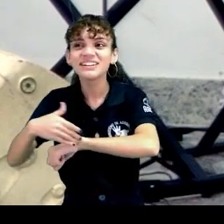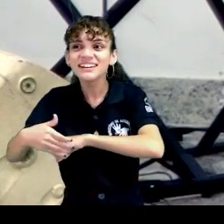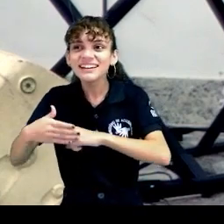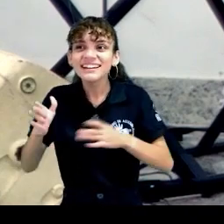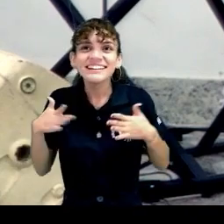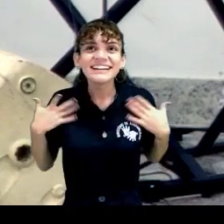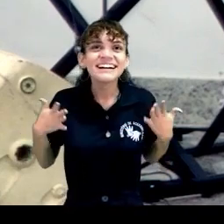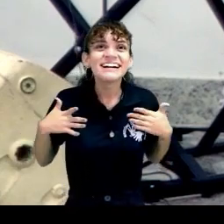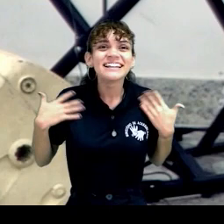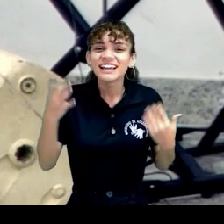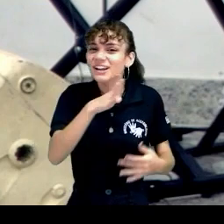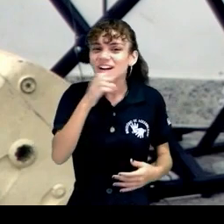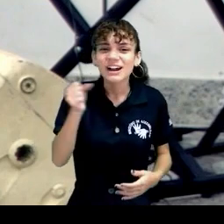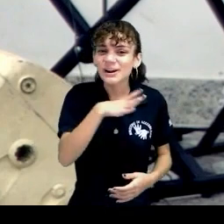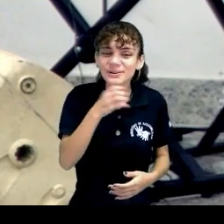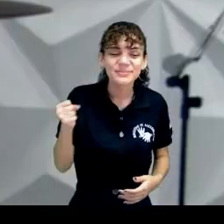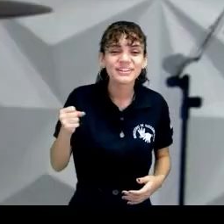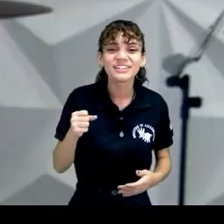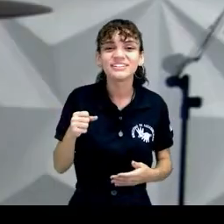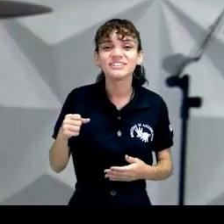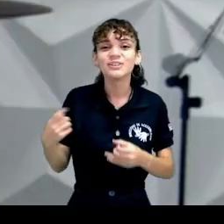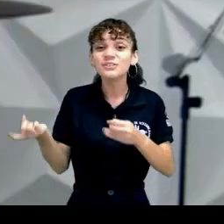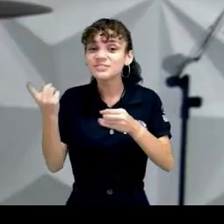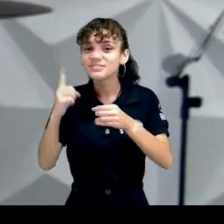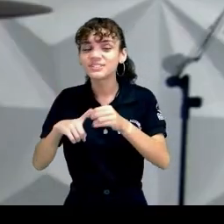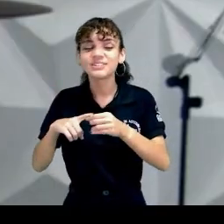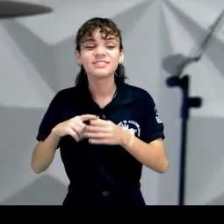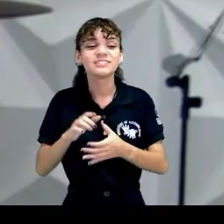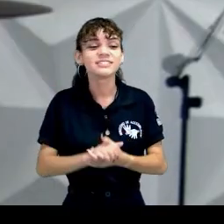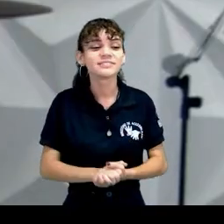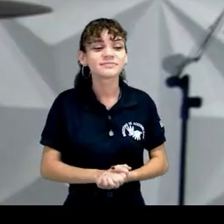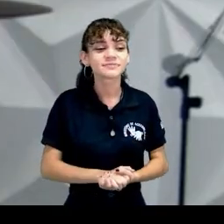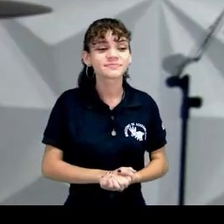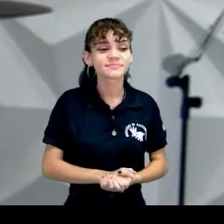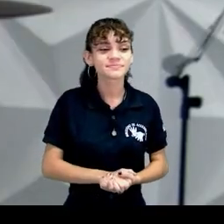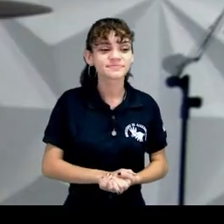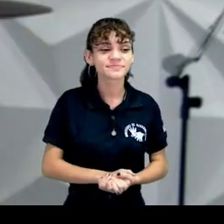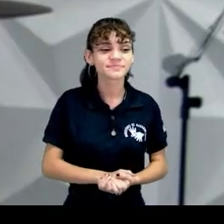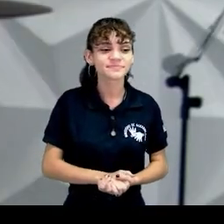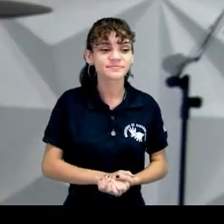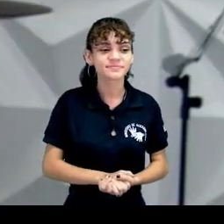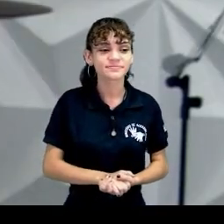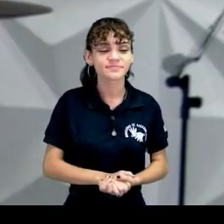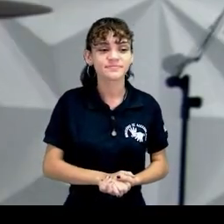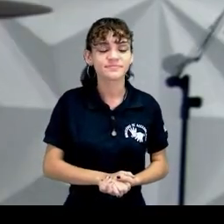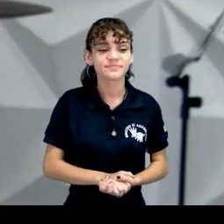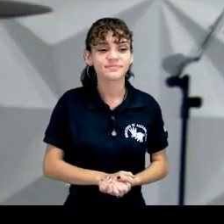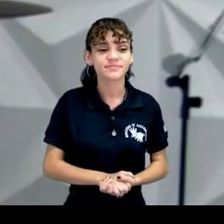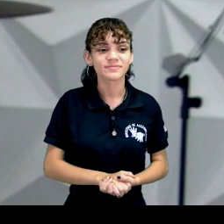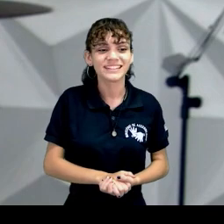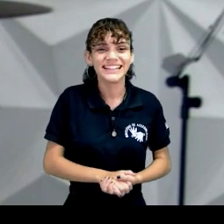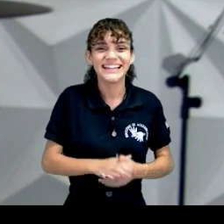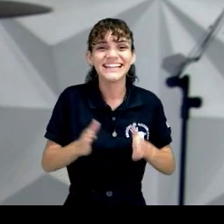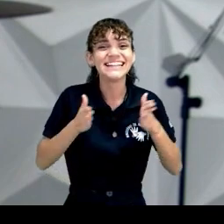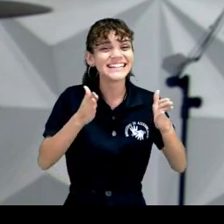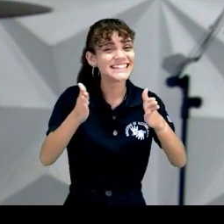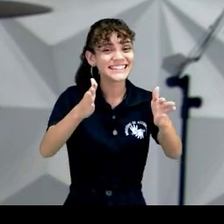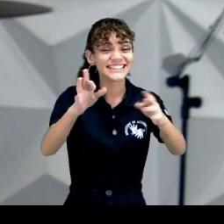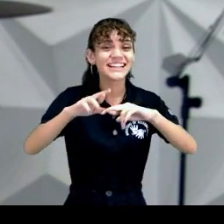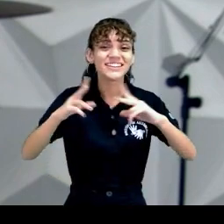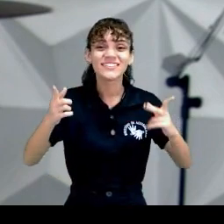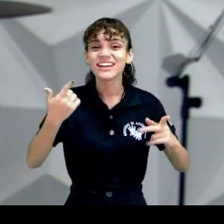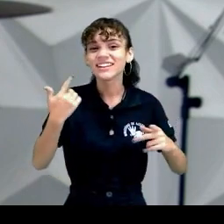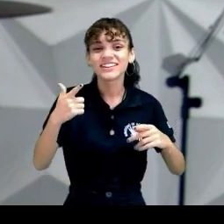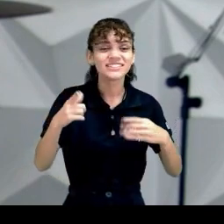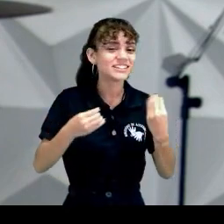da Fernandes Lima durante a semana, não precisa procurar um retorno. Ele estava a pé, na mesma hora ele nem lembra, ele nem pensa nos outros nove. Ele